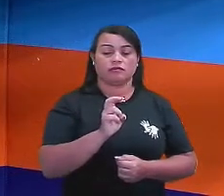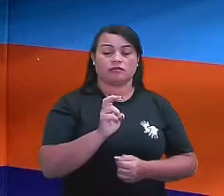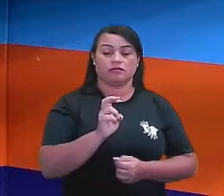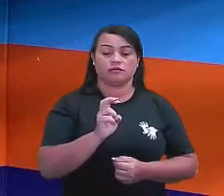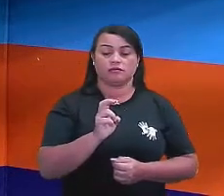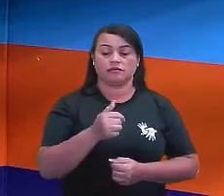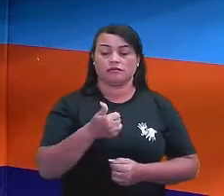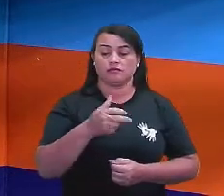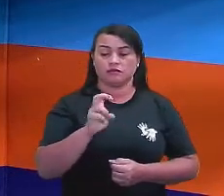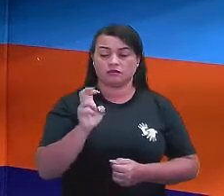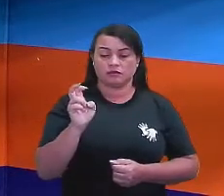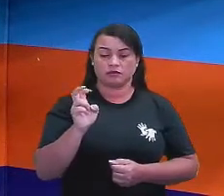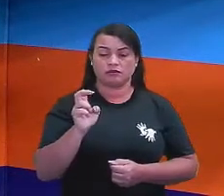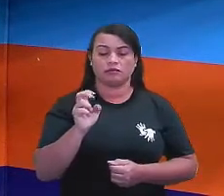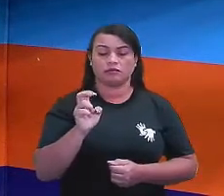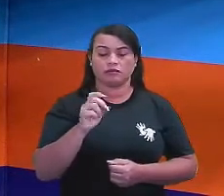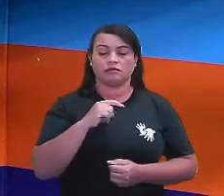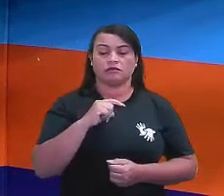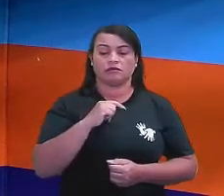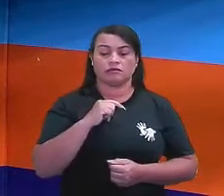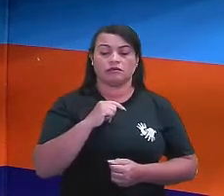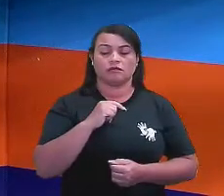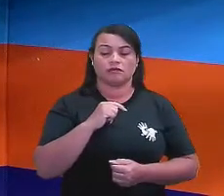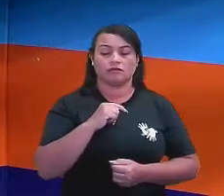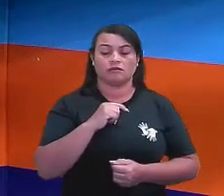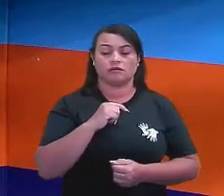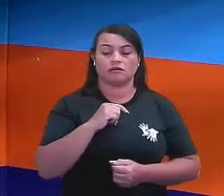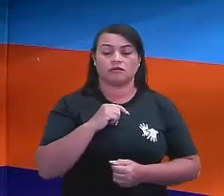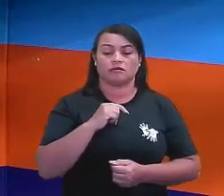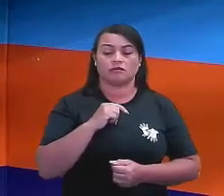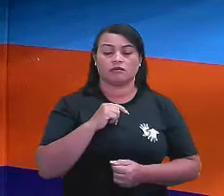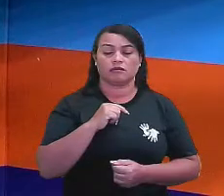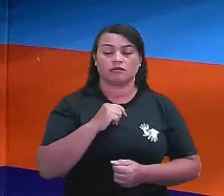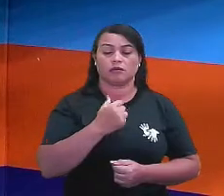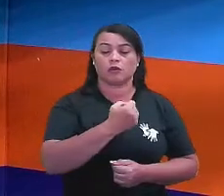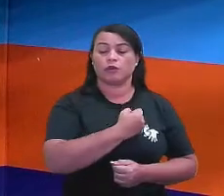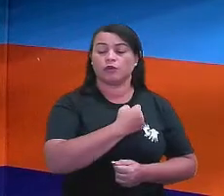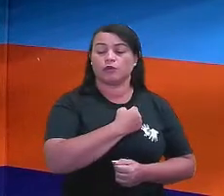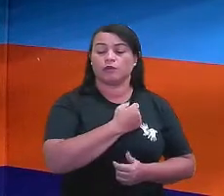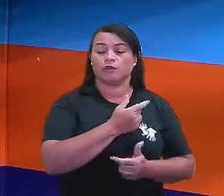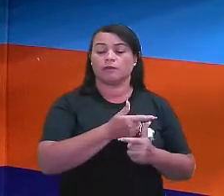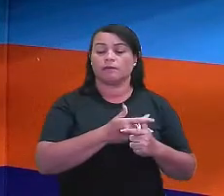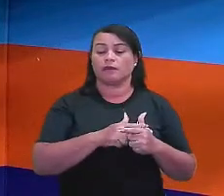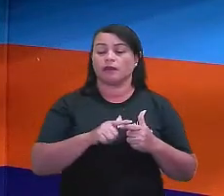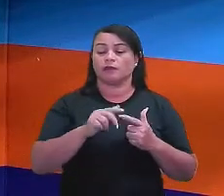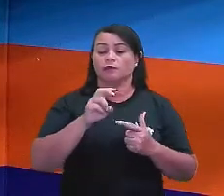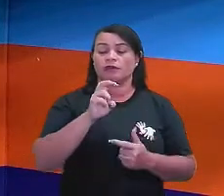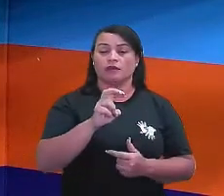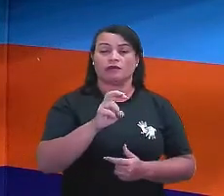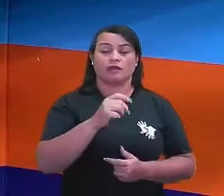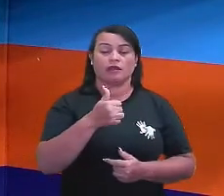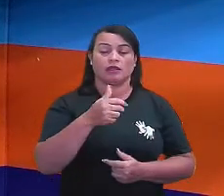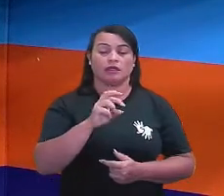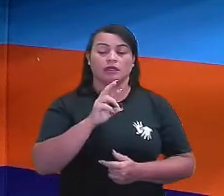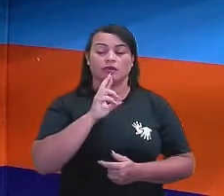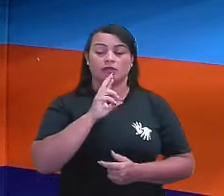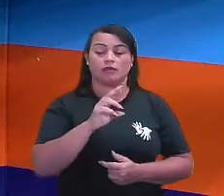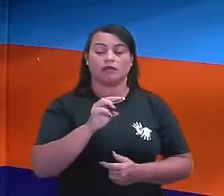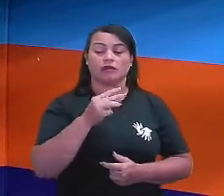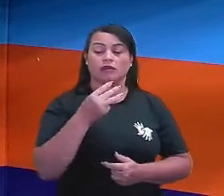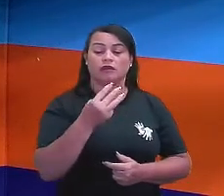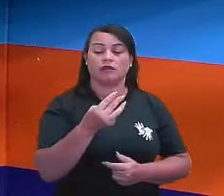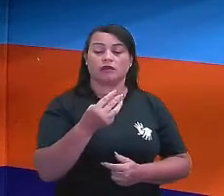15 na tabuada do 5? Tem, ó. Olha ele aqui. Qual é o número que multiplicado por 5 vai dar 15? É o